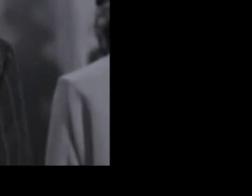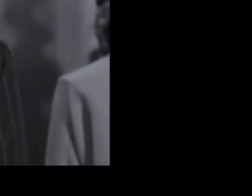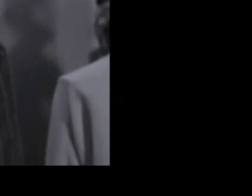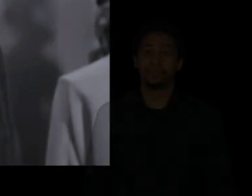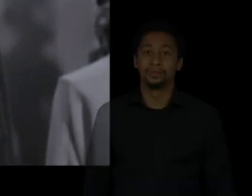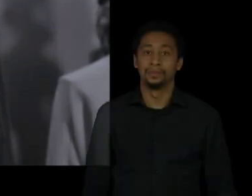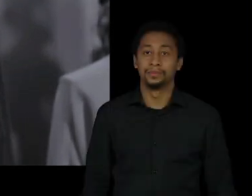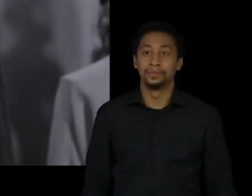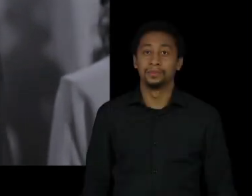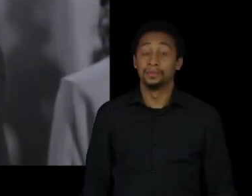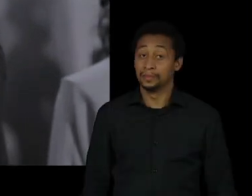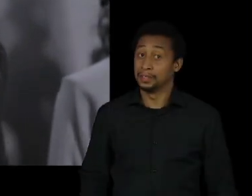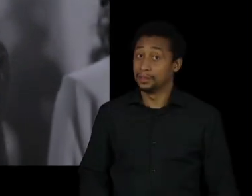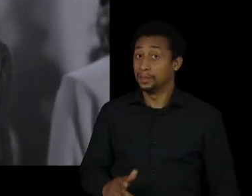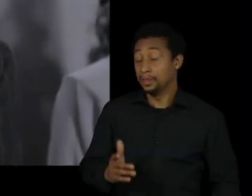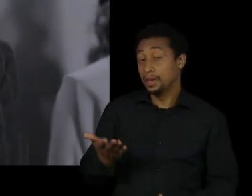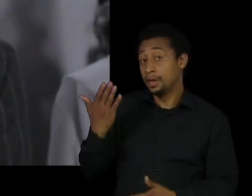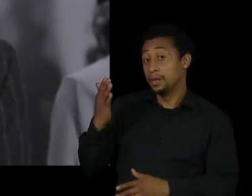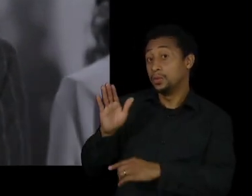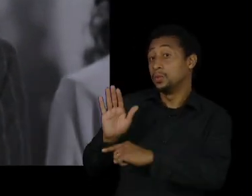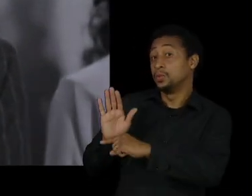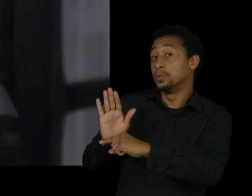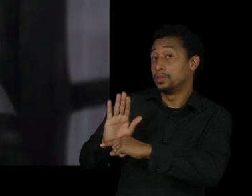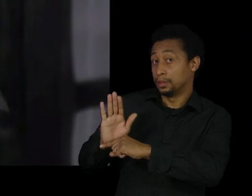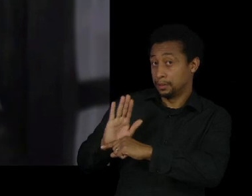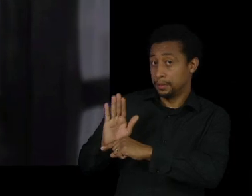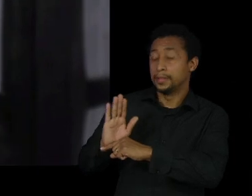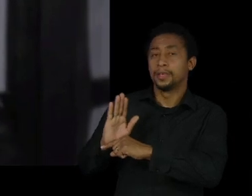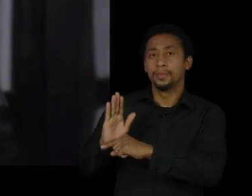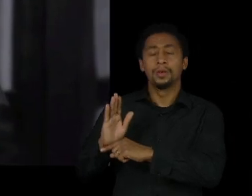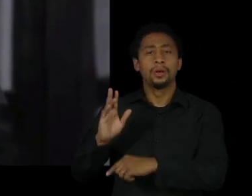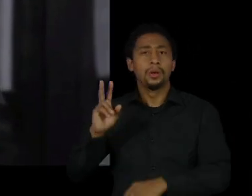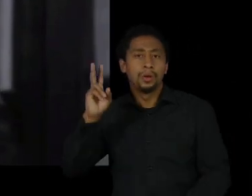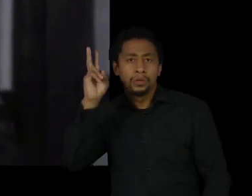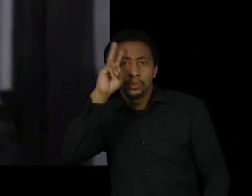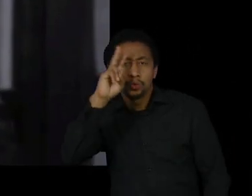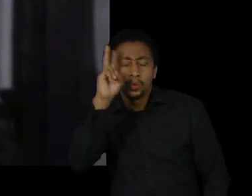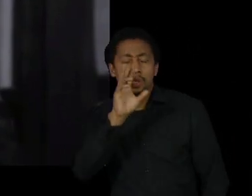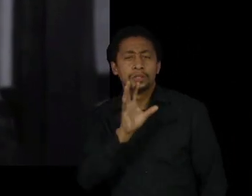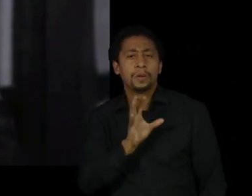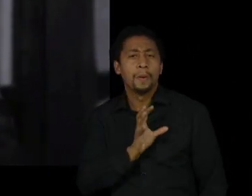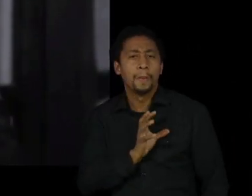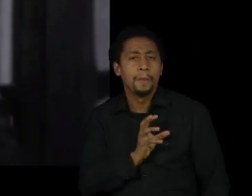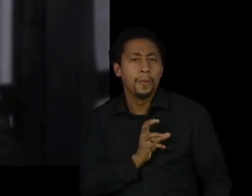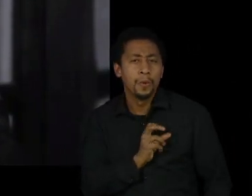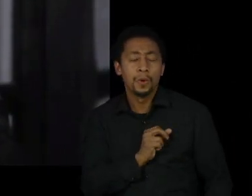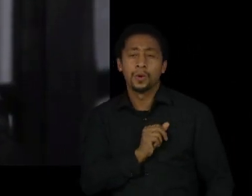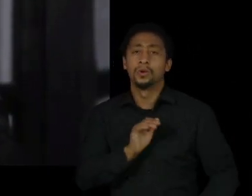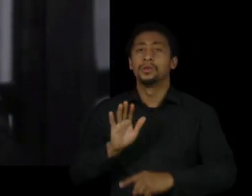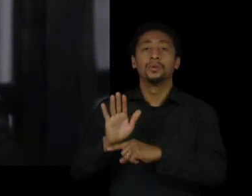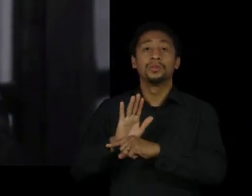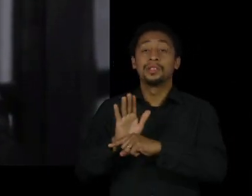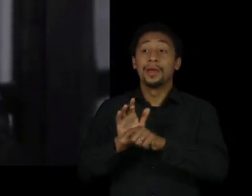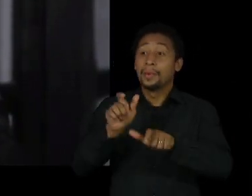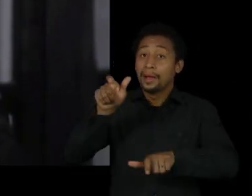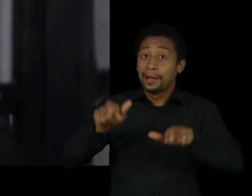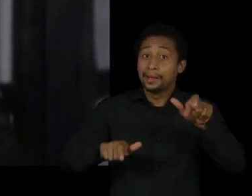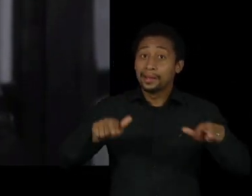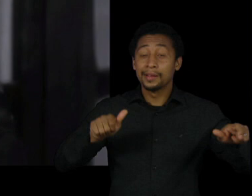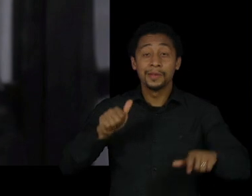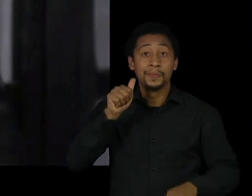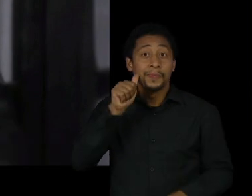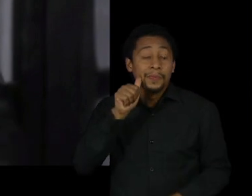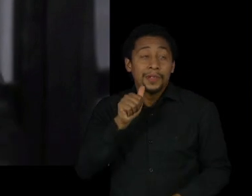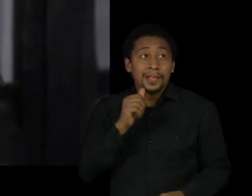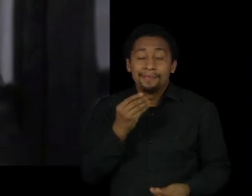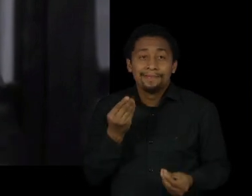quebrantos. Existia o cinema das histórias de amor, que era o cinema preferido das mulheres. E de vez em